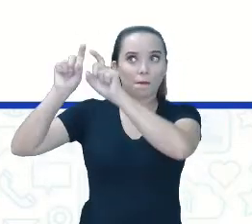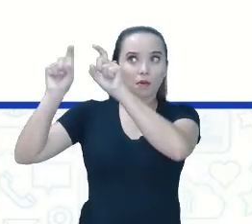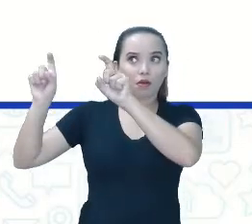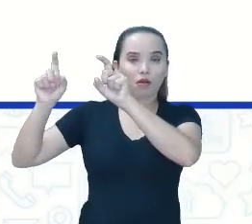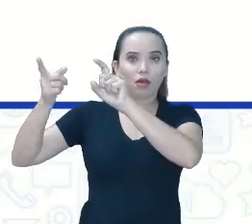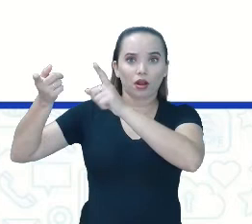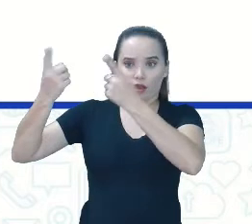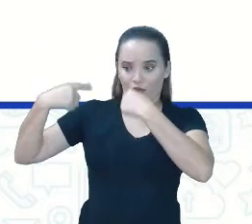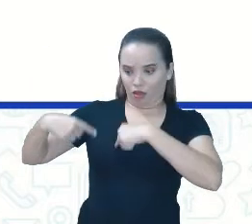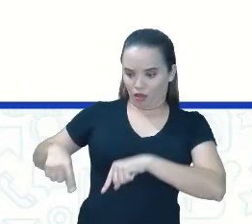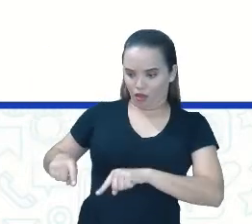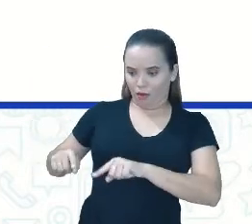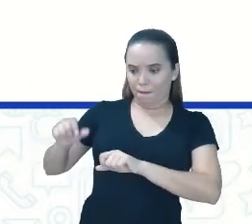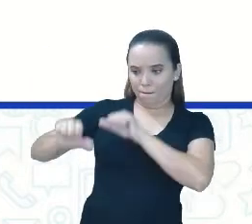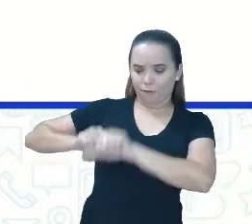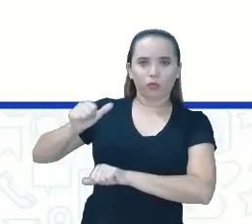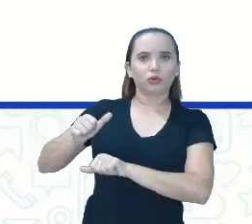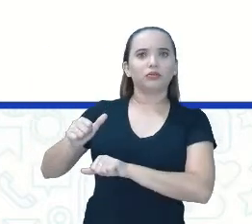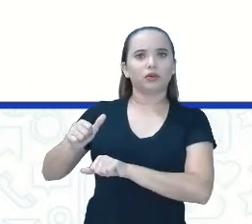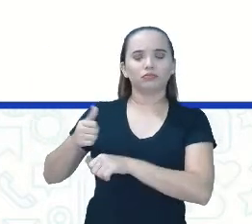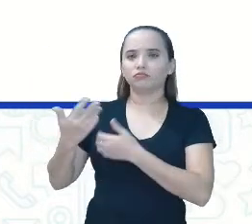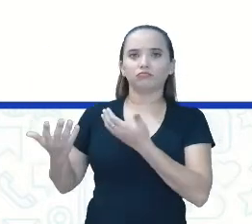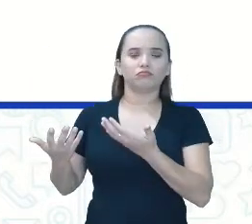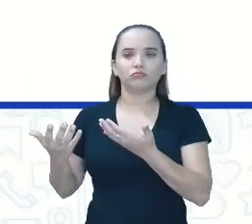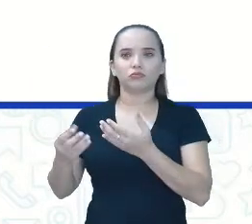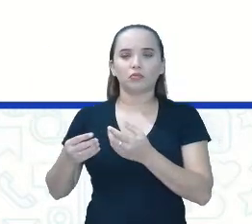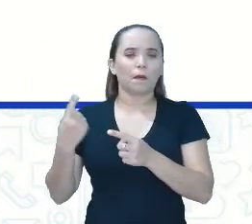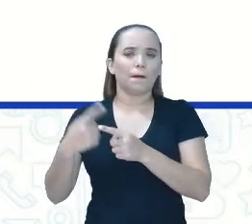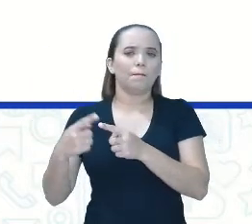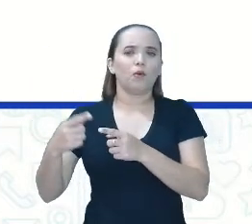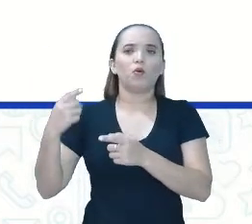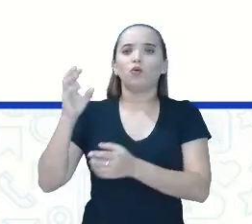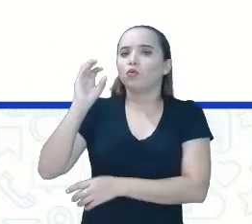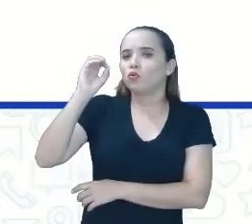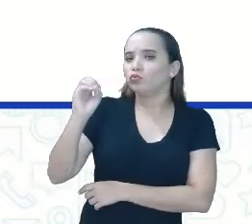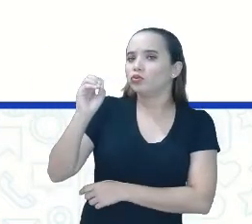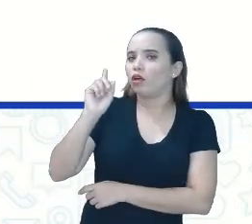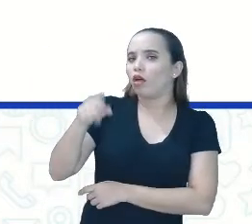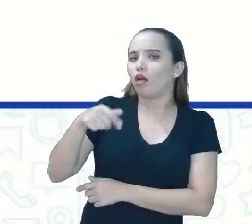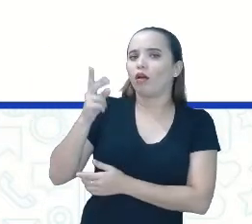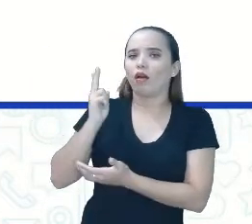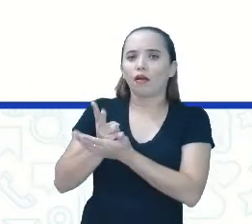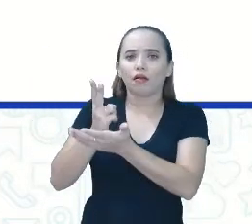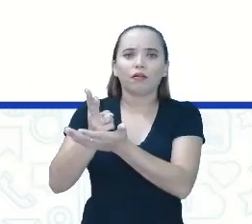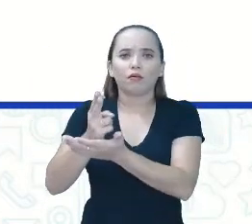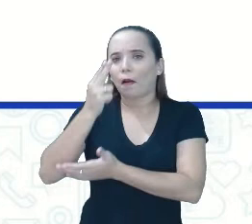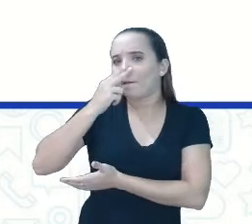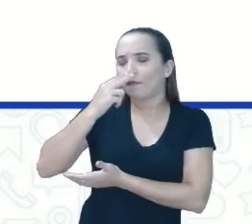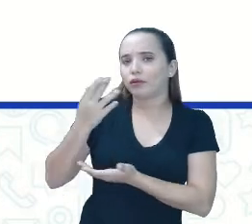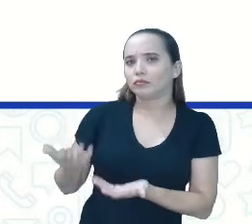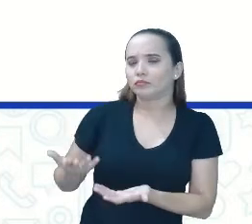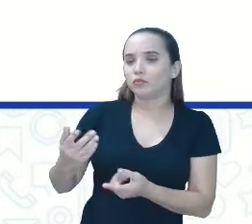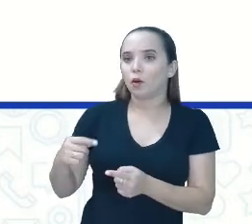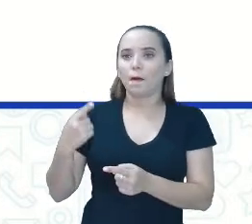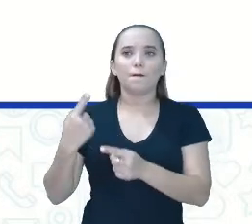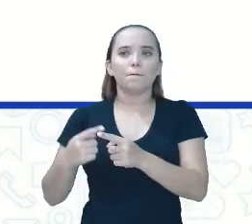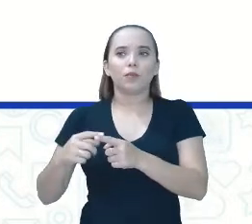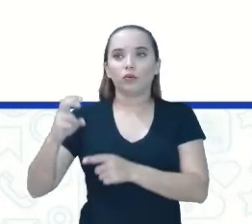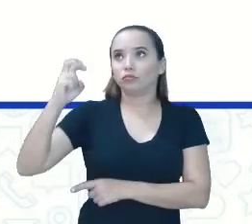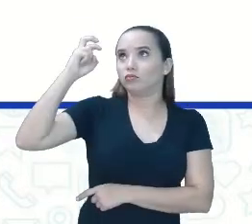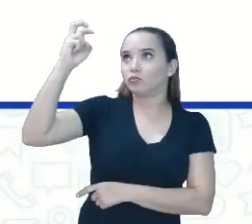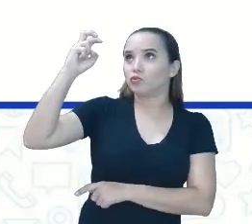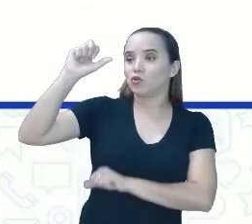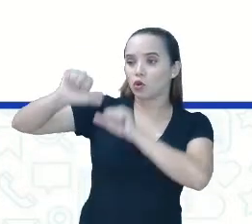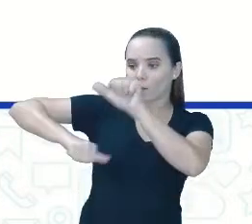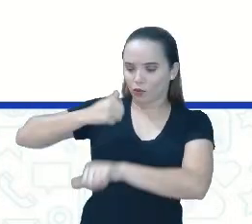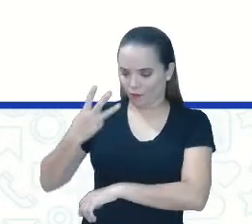última linha? O que foi que eu fiz com o 0 para ele continuar sendo 0? O que foi que eu fiz com o 5 para ele se transformar